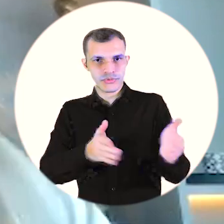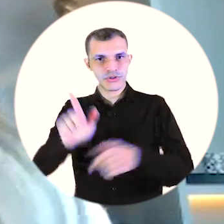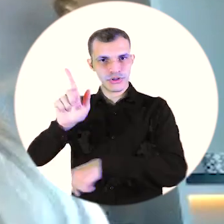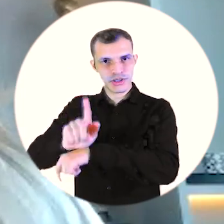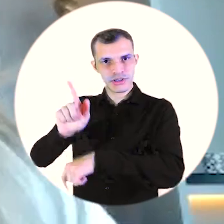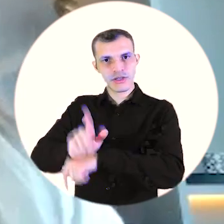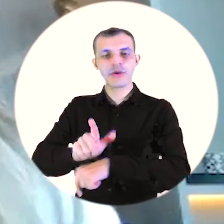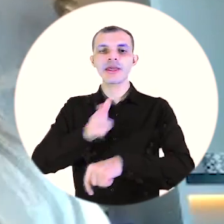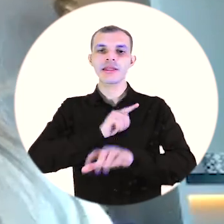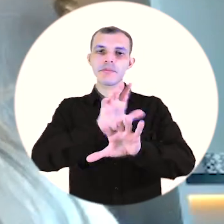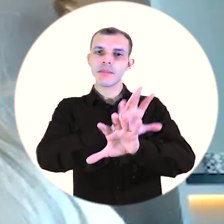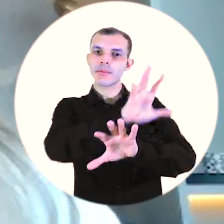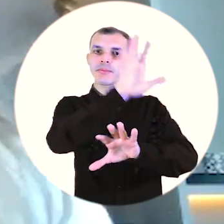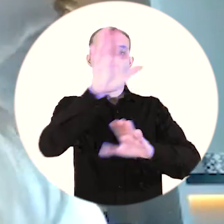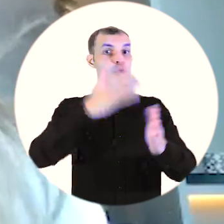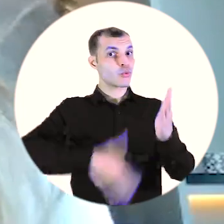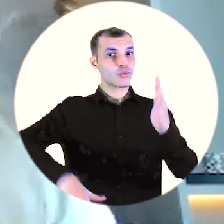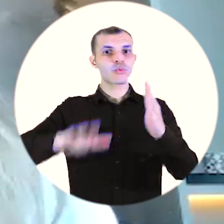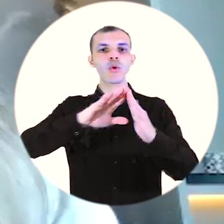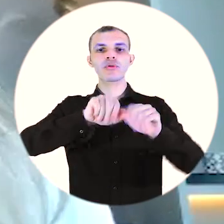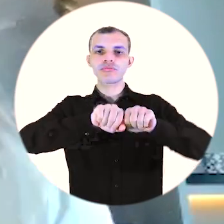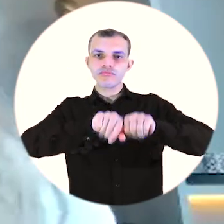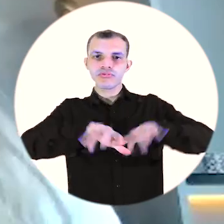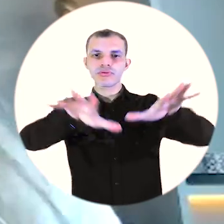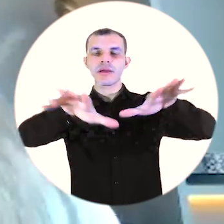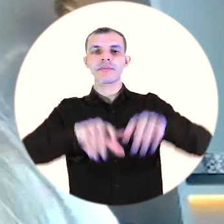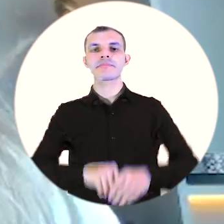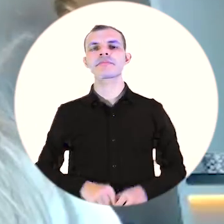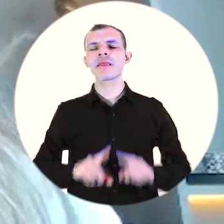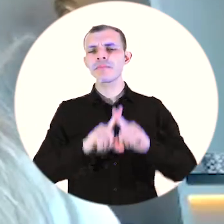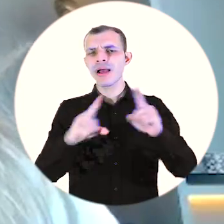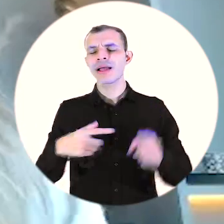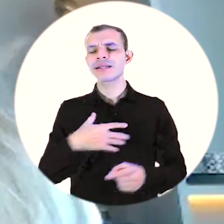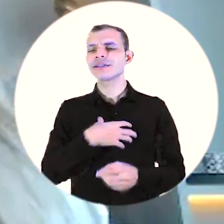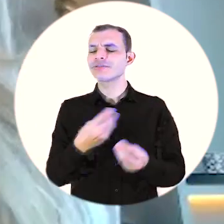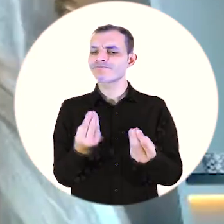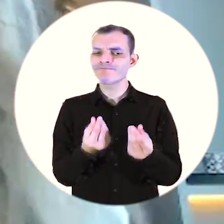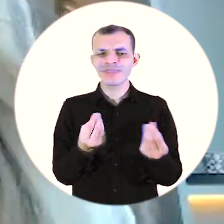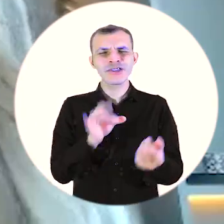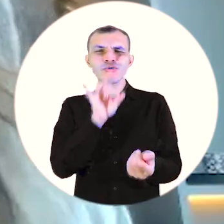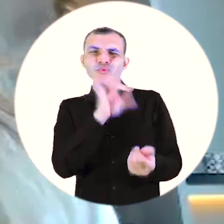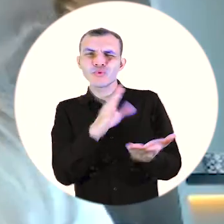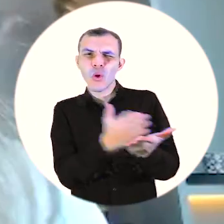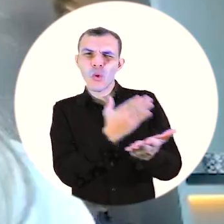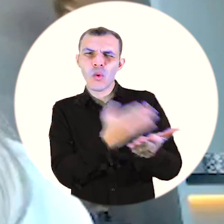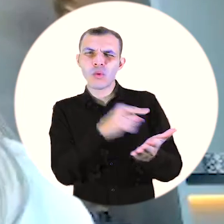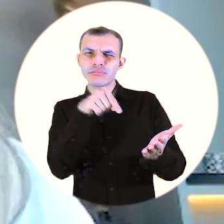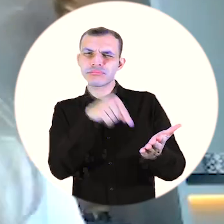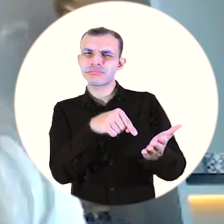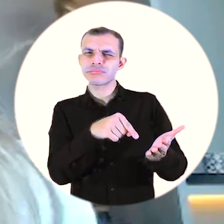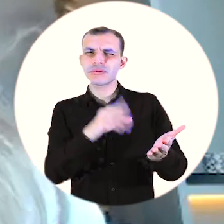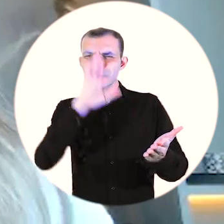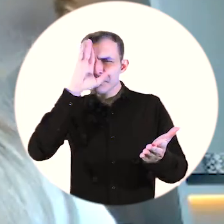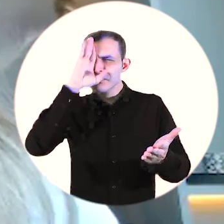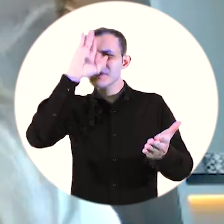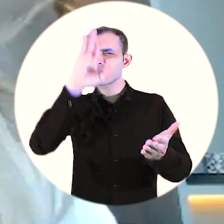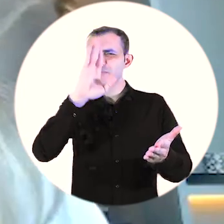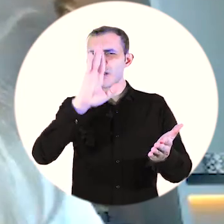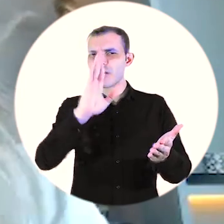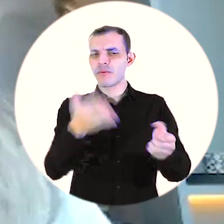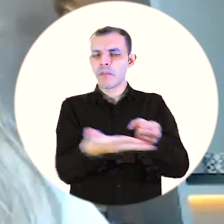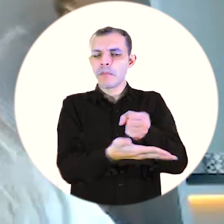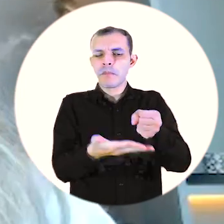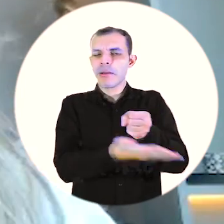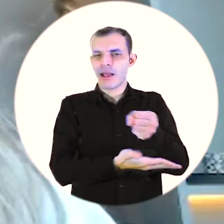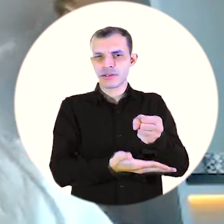difundido também para as todas seccionais. Mas eu senti a necessidade de não ser só esse manual o ponto base para a